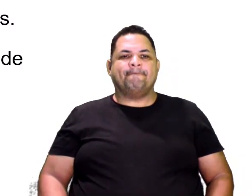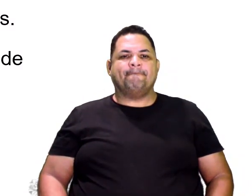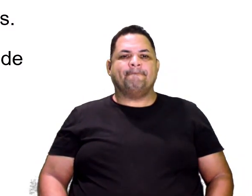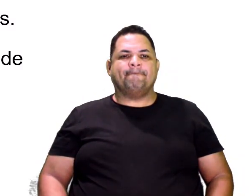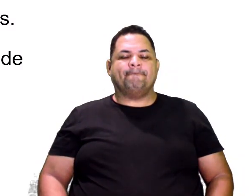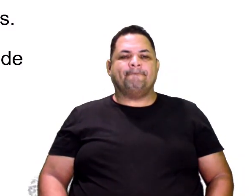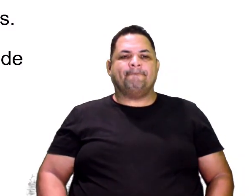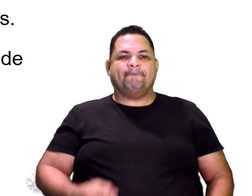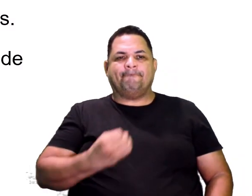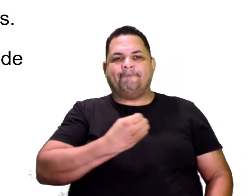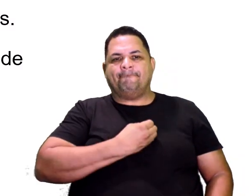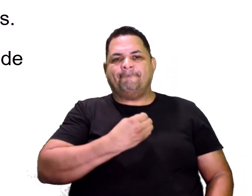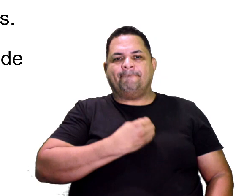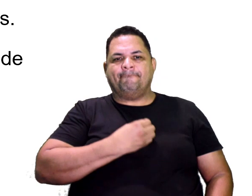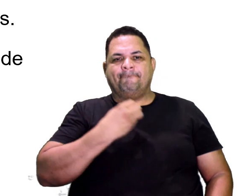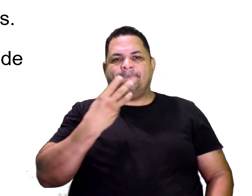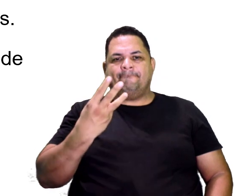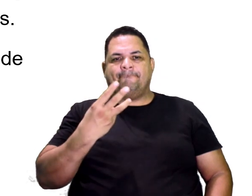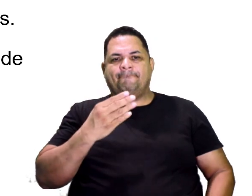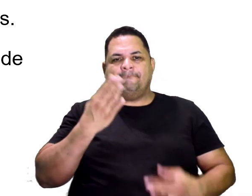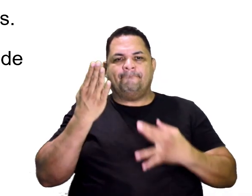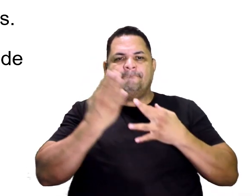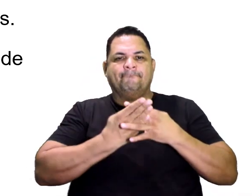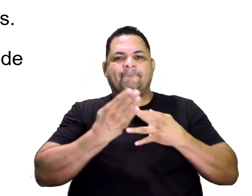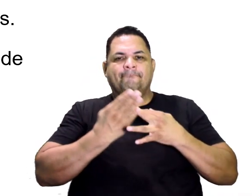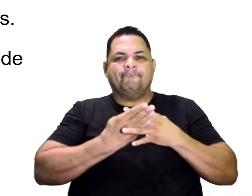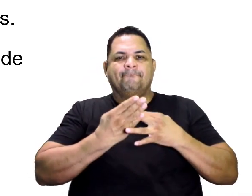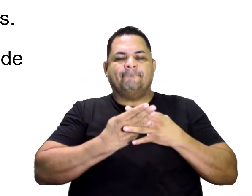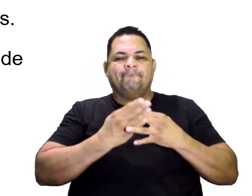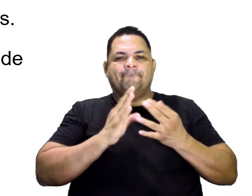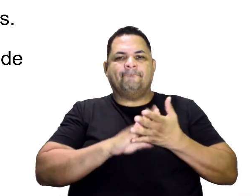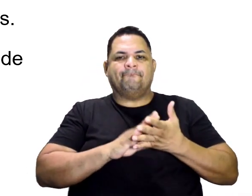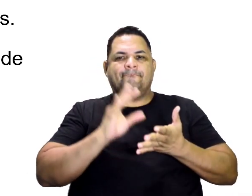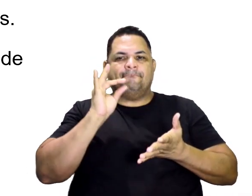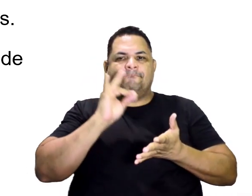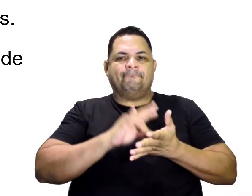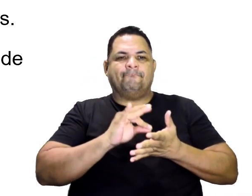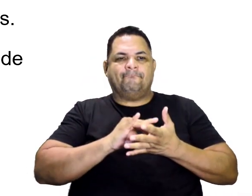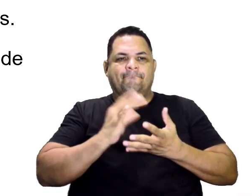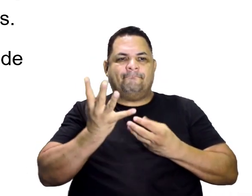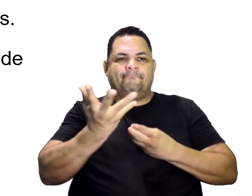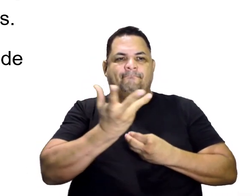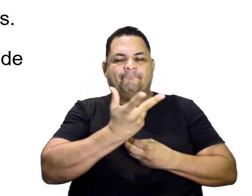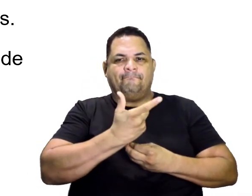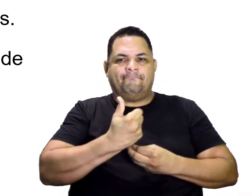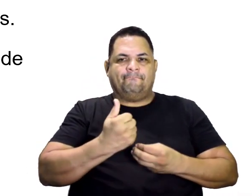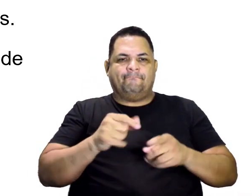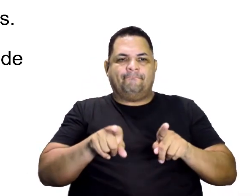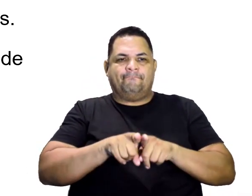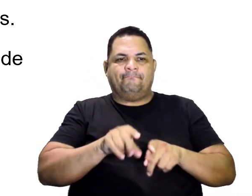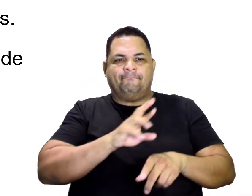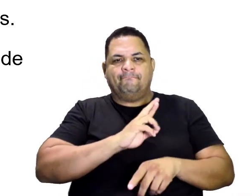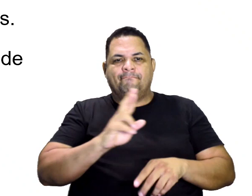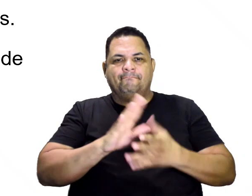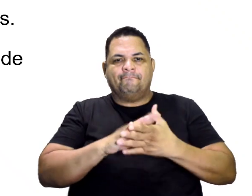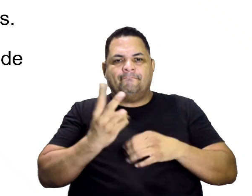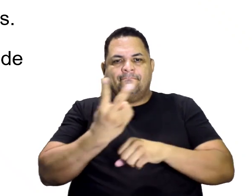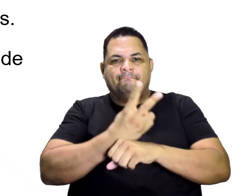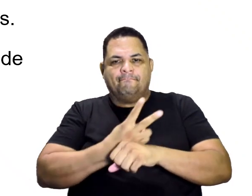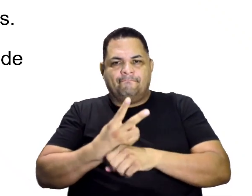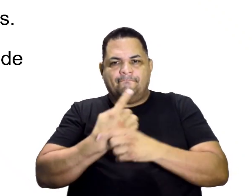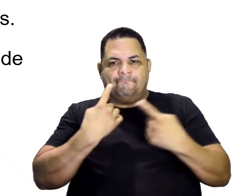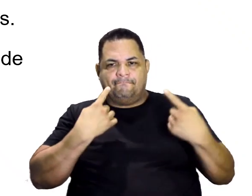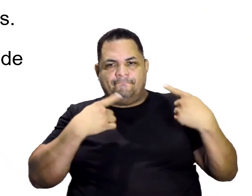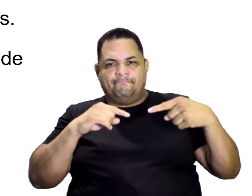Na questão de número 3, o barroco, como afirmação artística religiosa, buscava